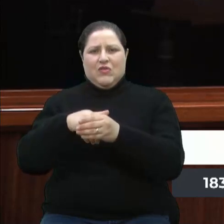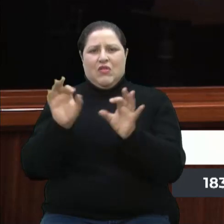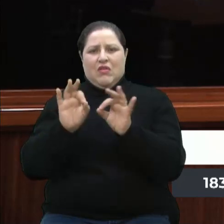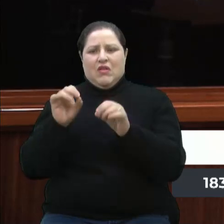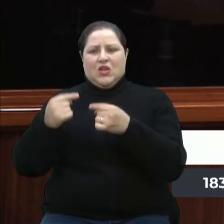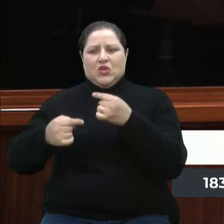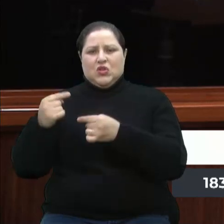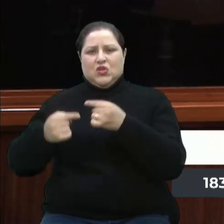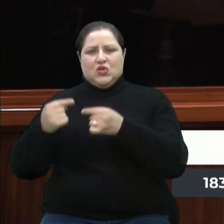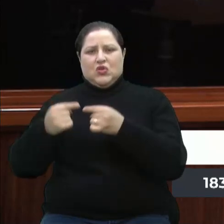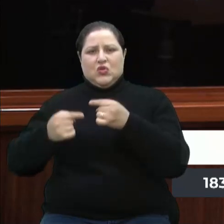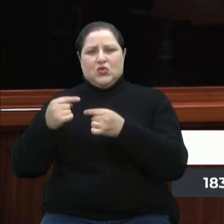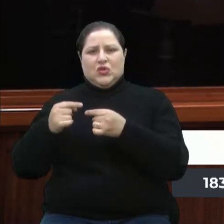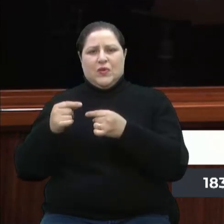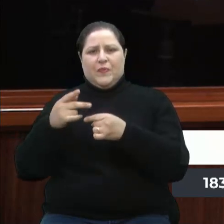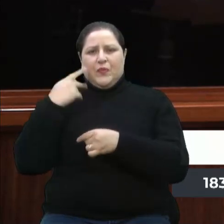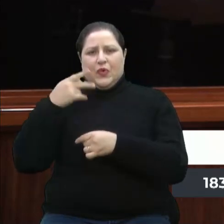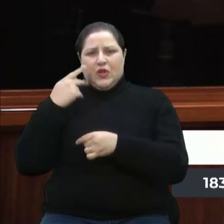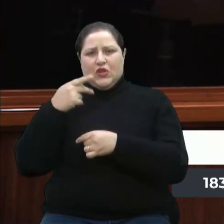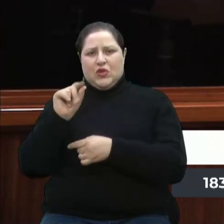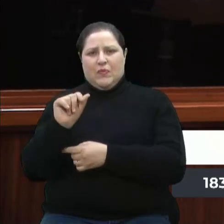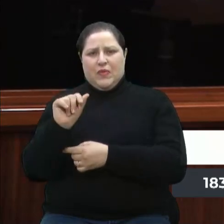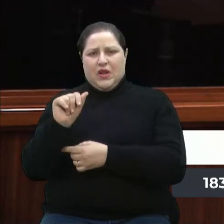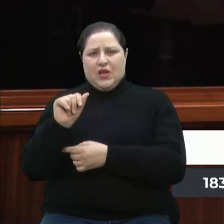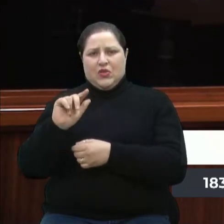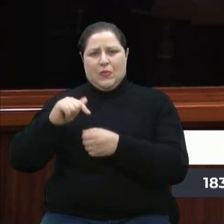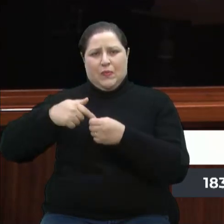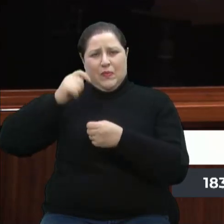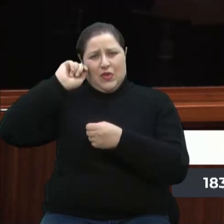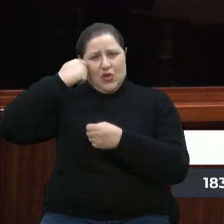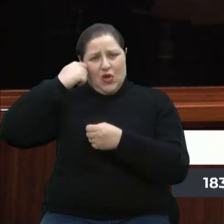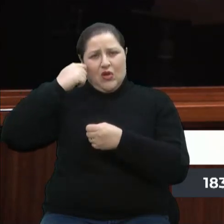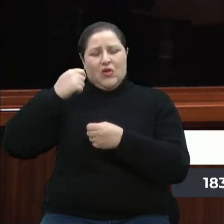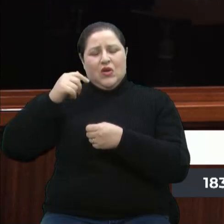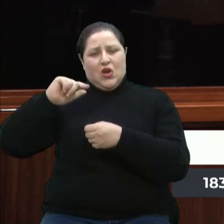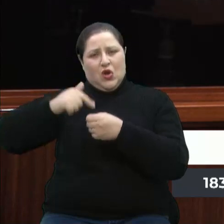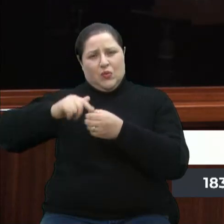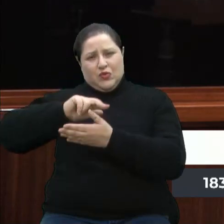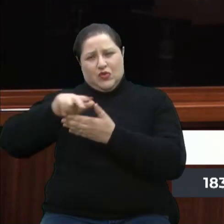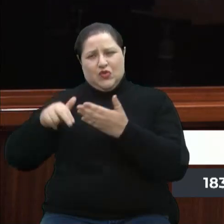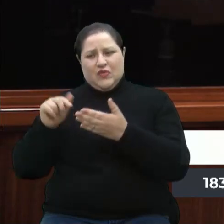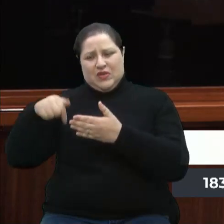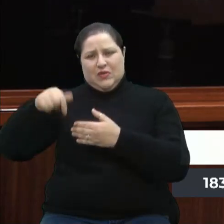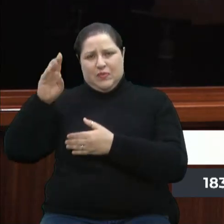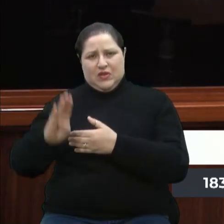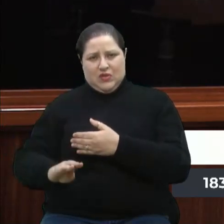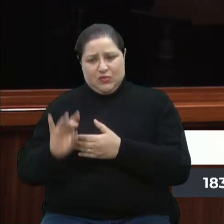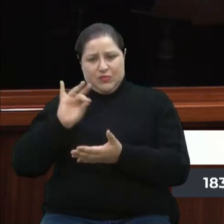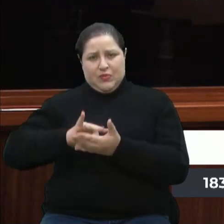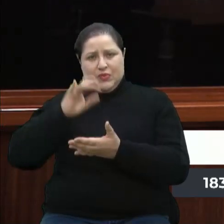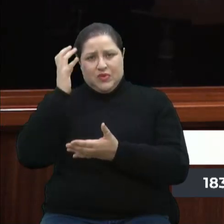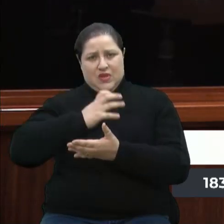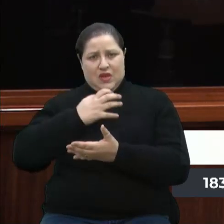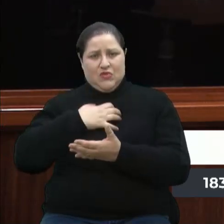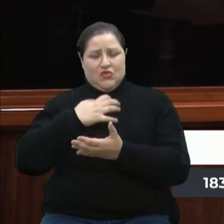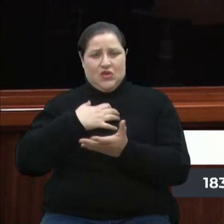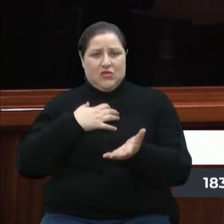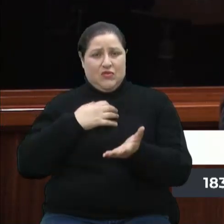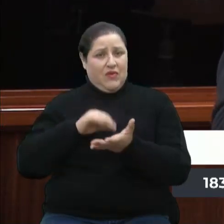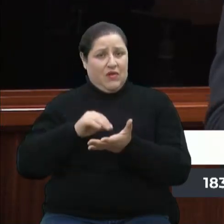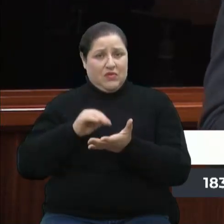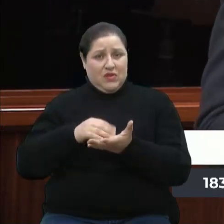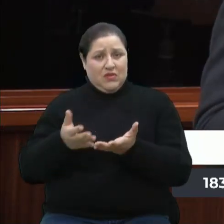preços do petróleo e dos combustíveis do Brasil, efetivamente, de maneira séria.